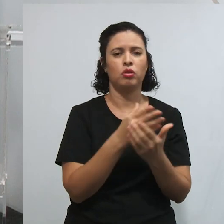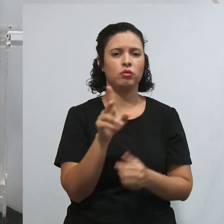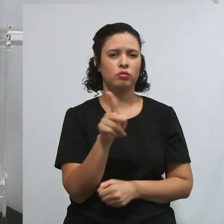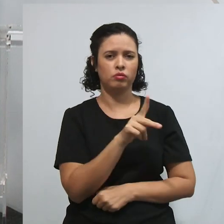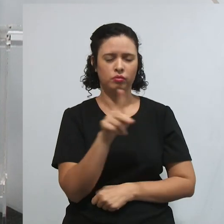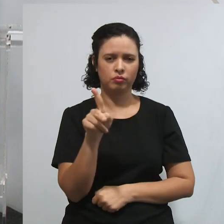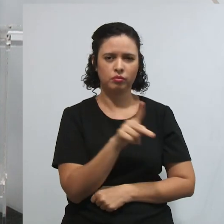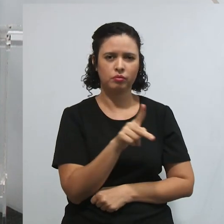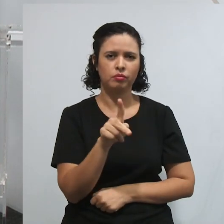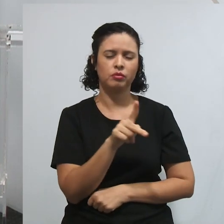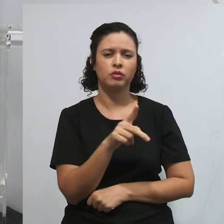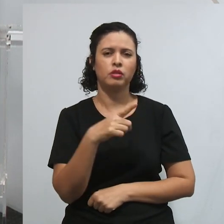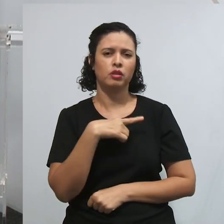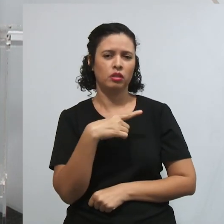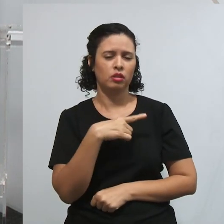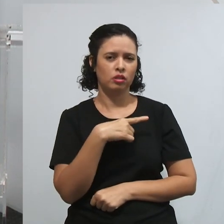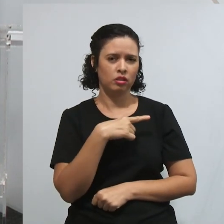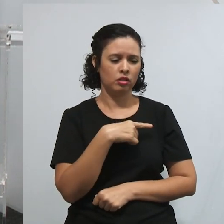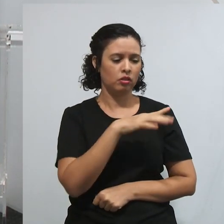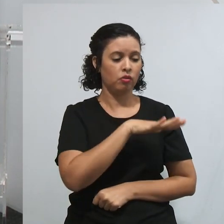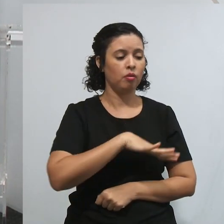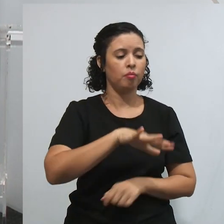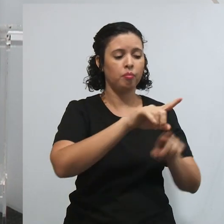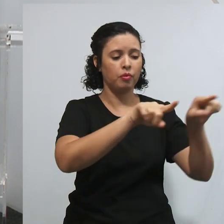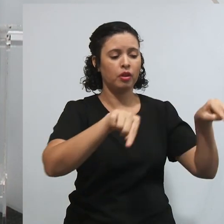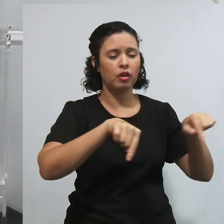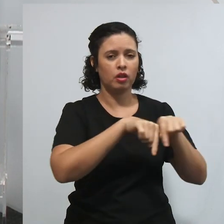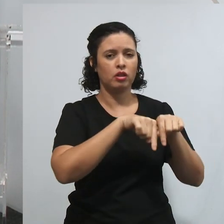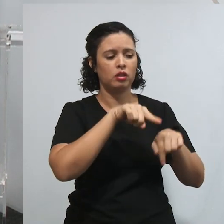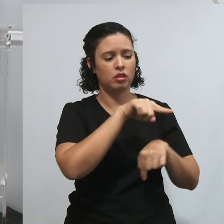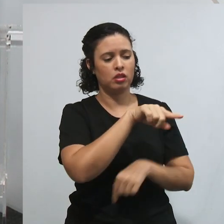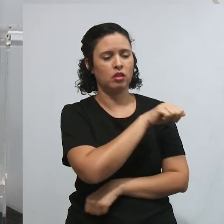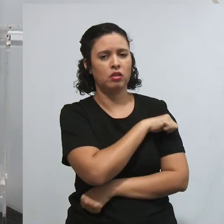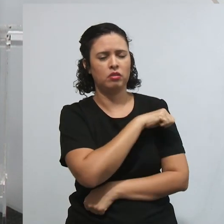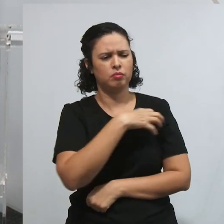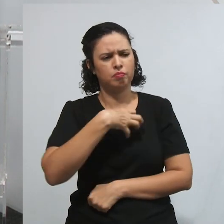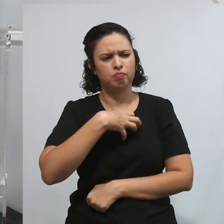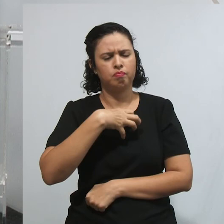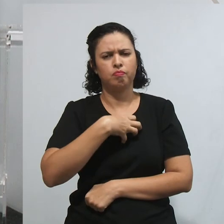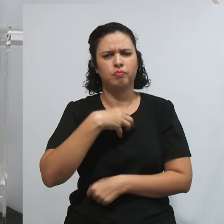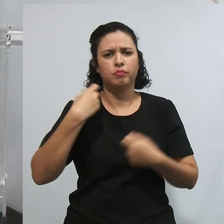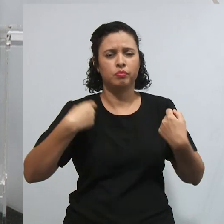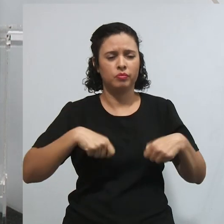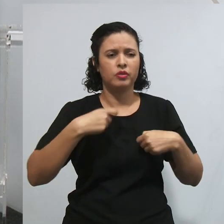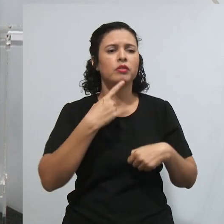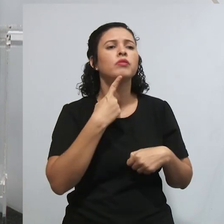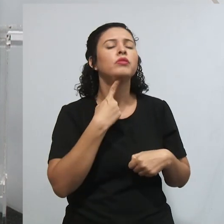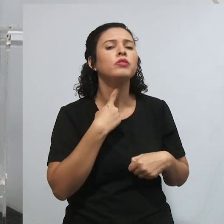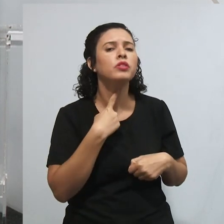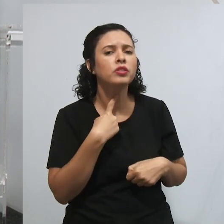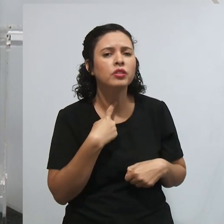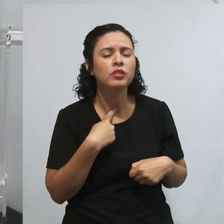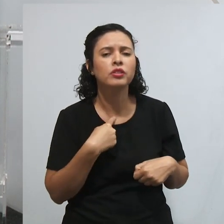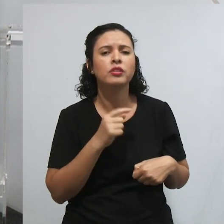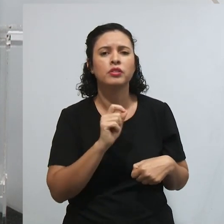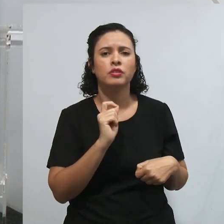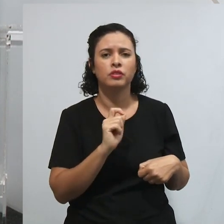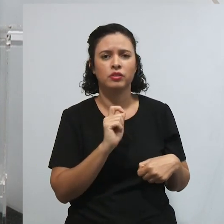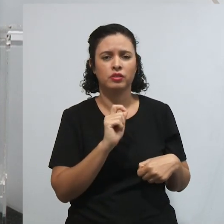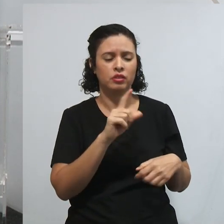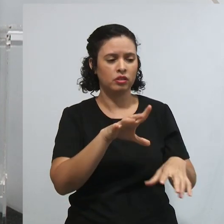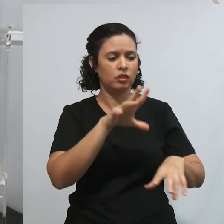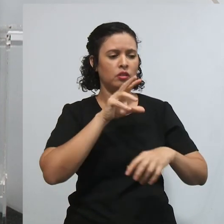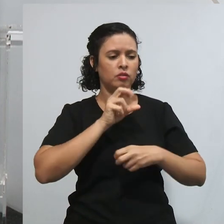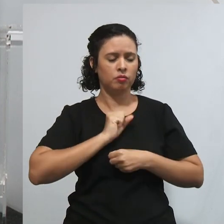professor é criar condições para que aquele aluno sinta necessidade, né? Sinta desejo de